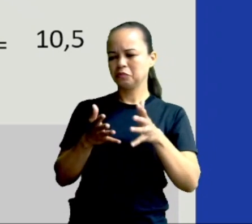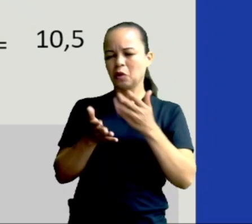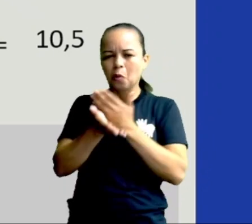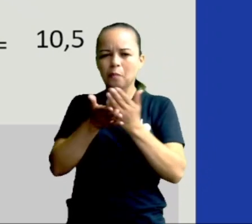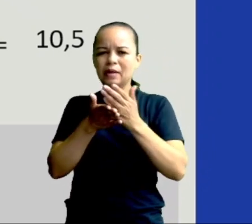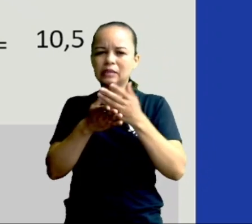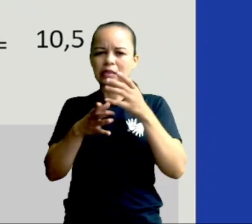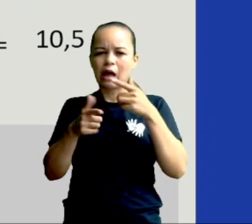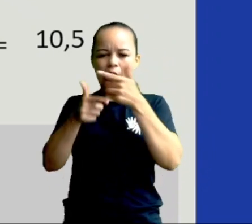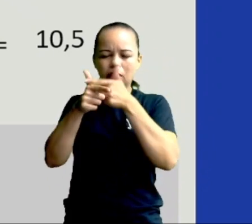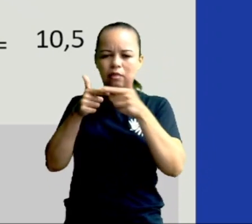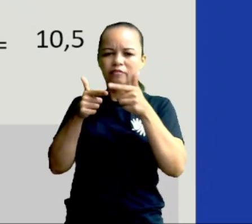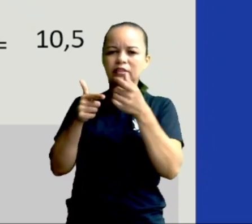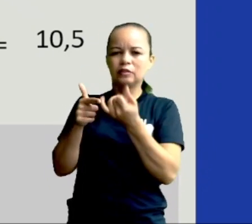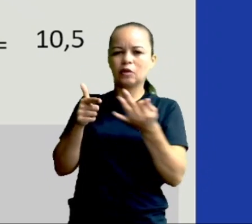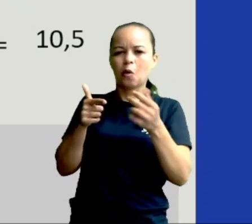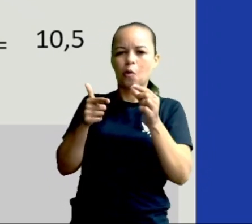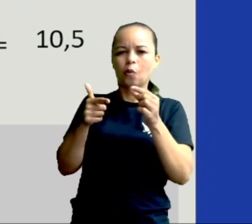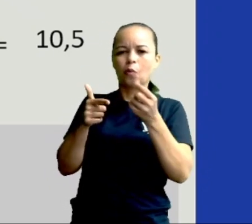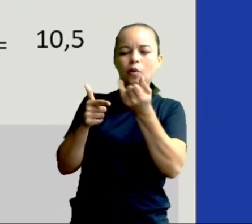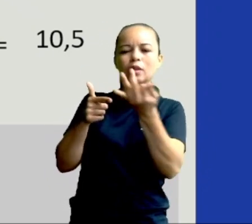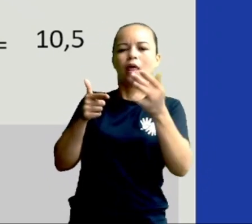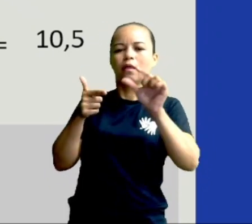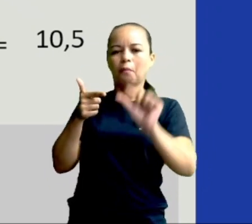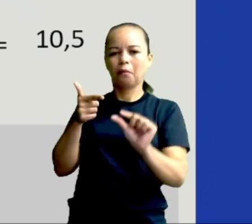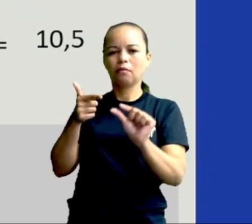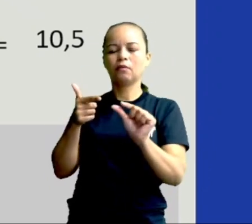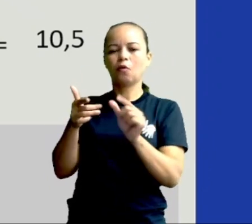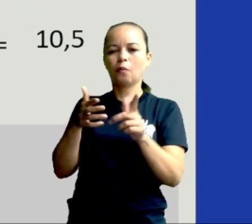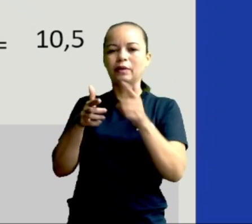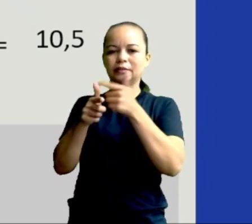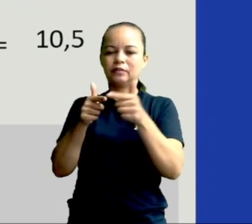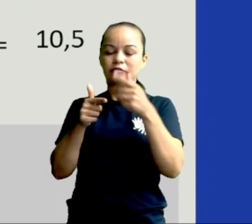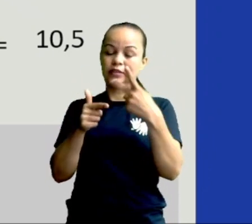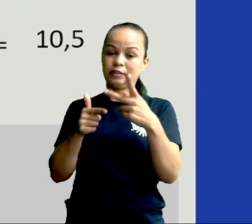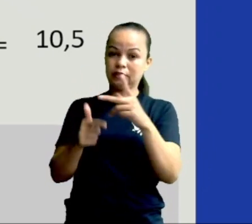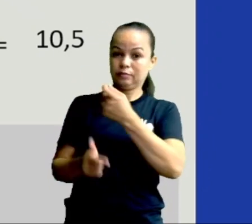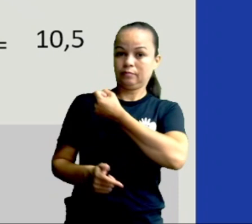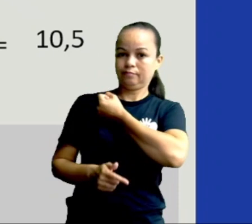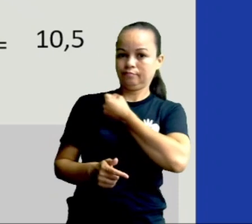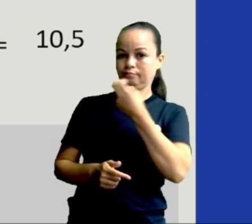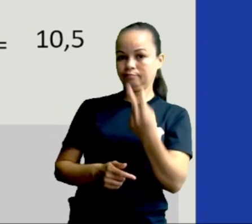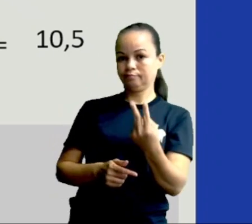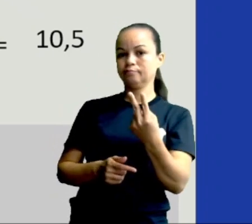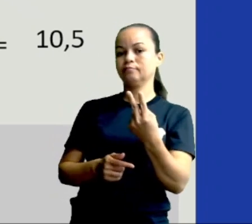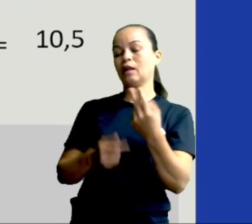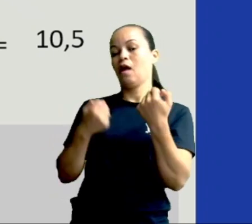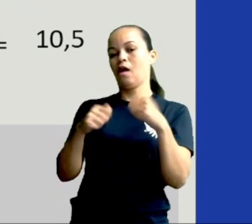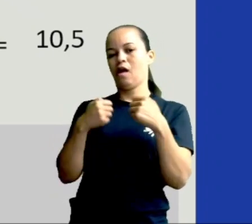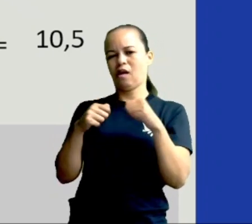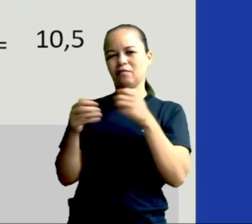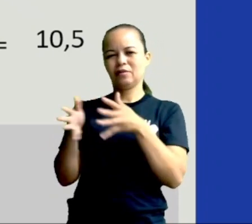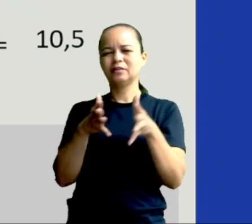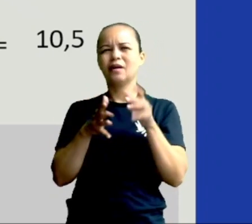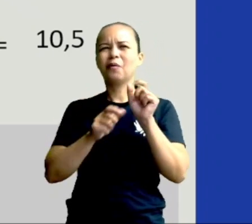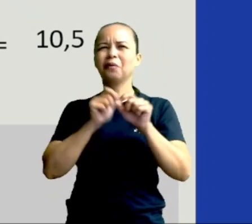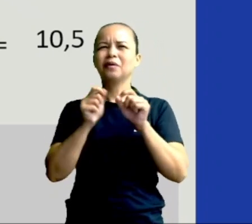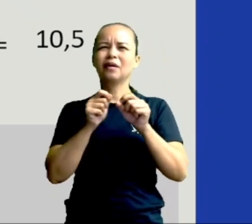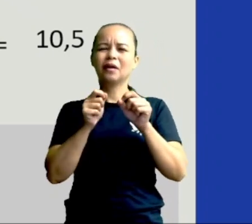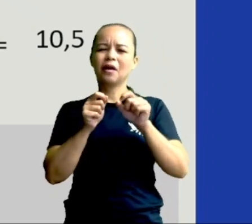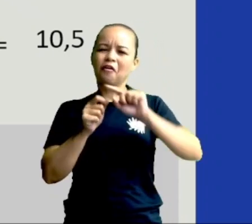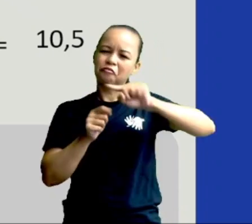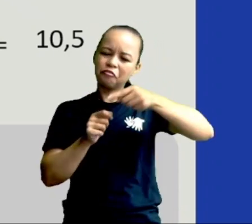se eu tiver uma quantidade menor para ser dividida por esse número 2, eu preciso colocar a